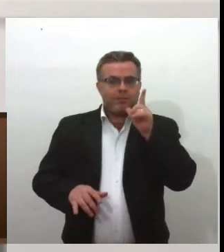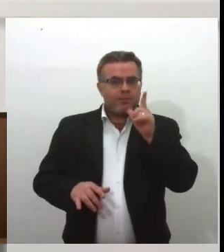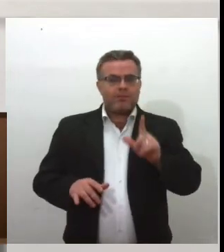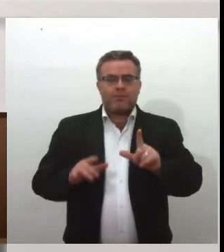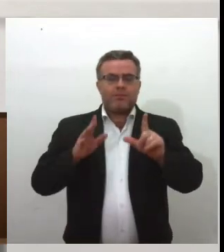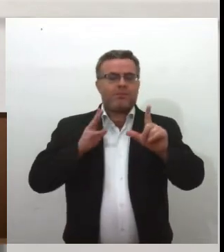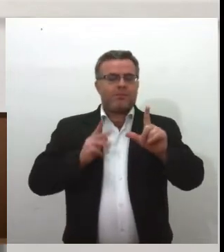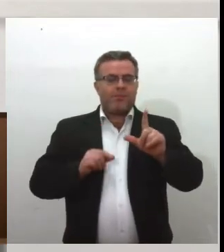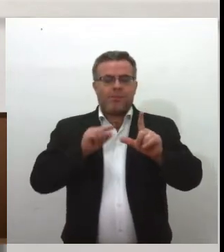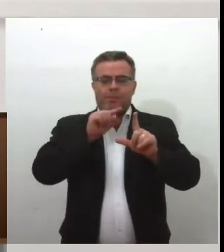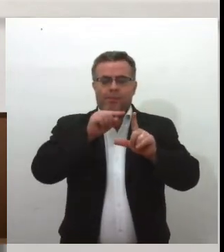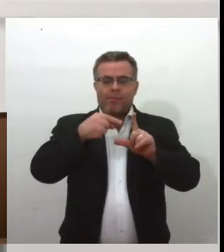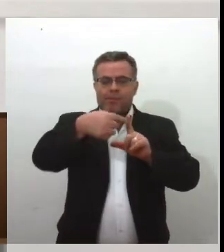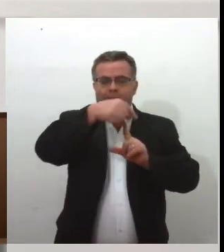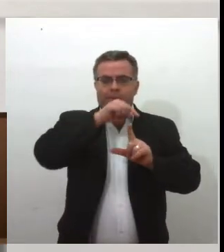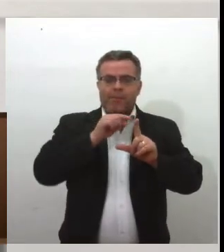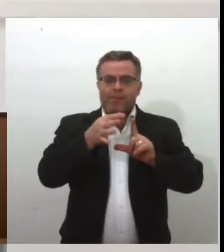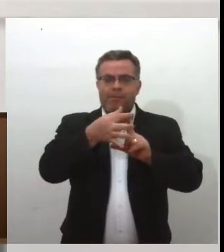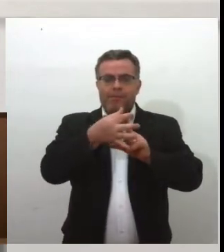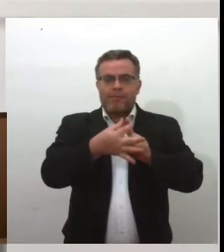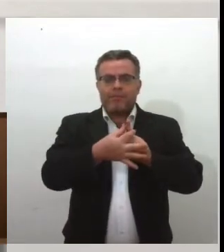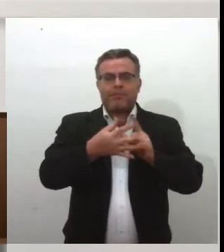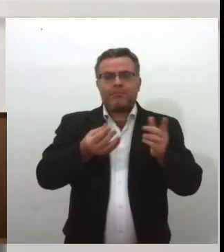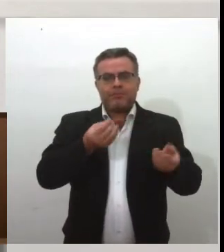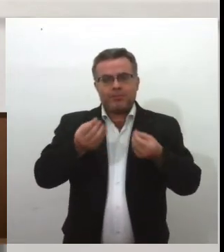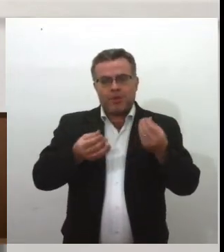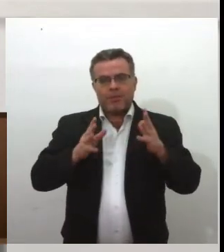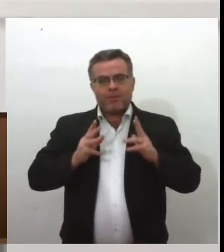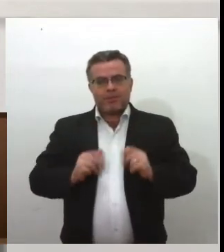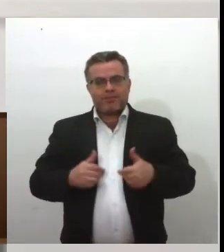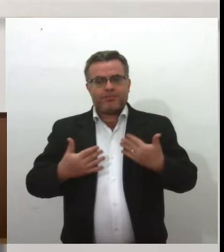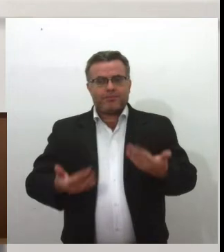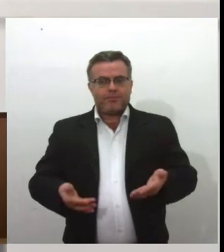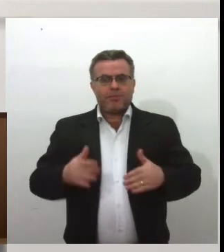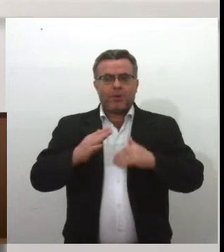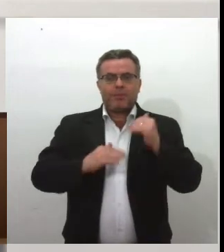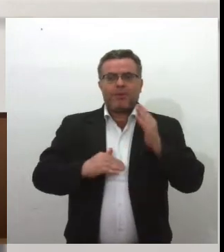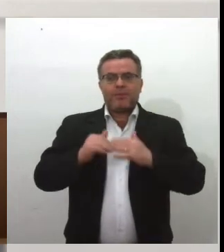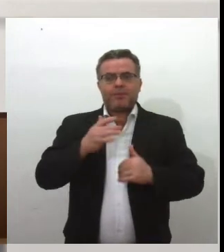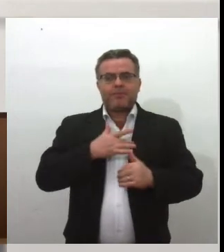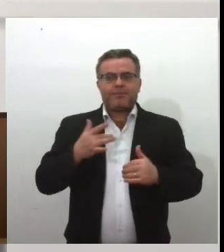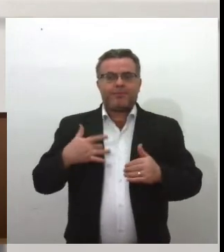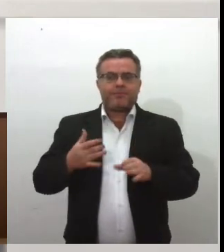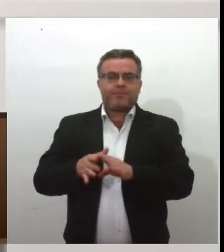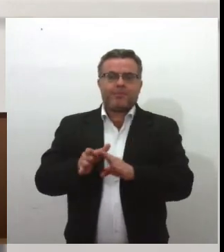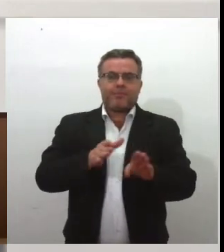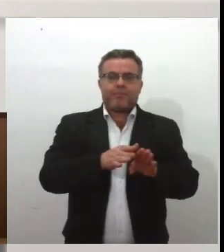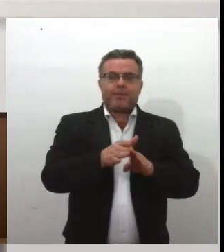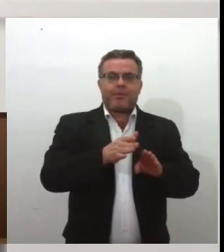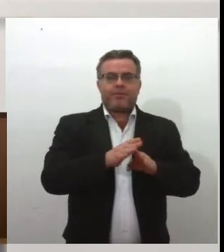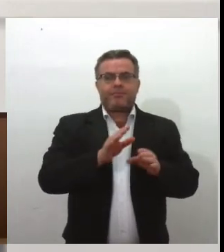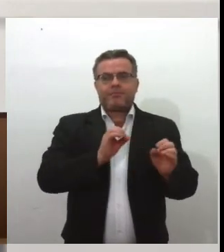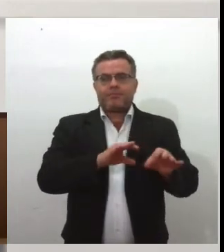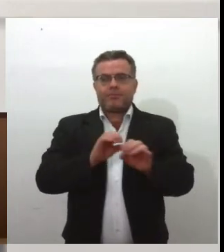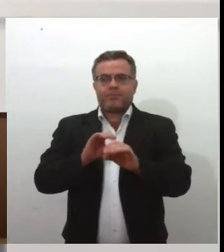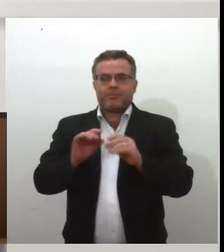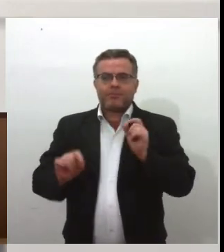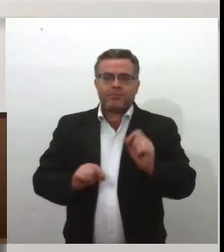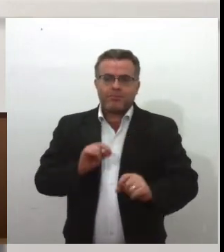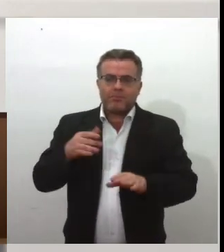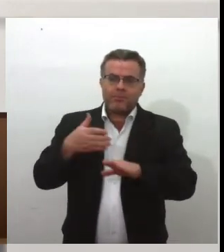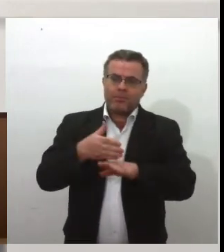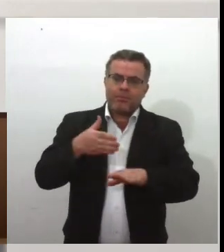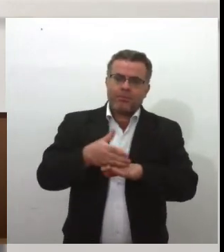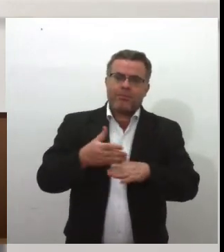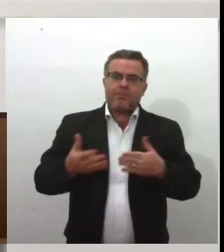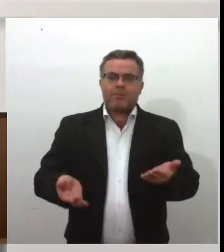Então, os pais, a família precisam, e os profissionais de saúde também, verificar essas questões assim, do asseio